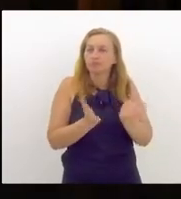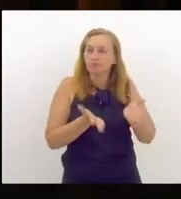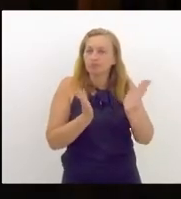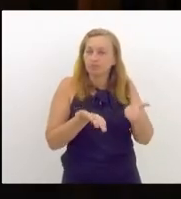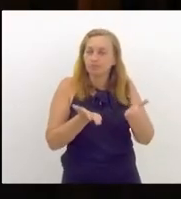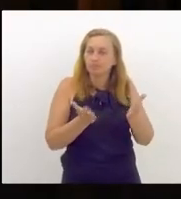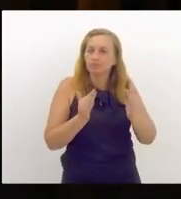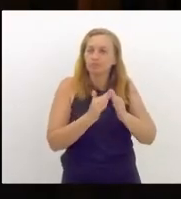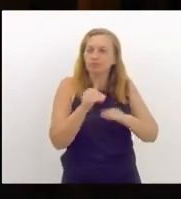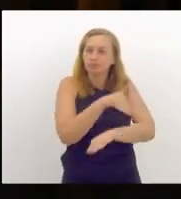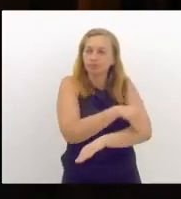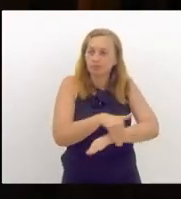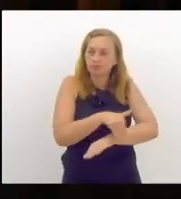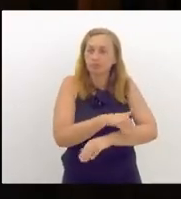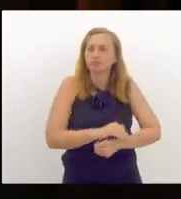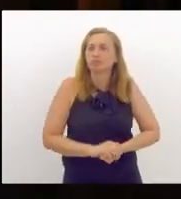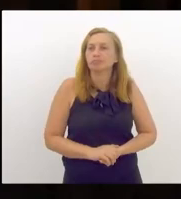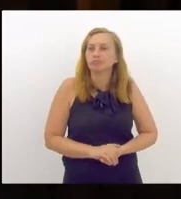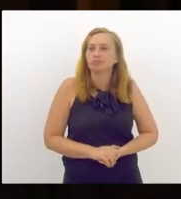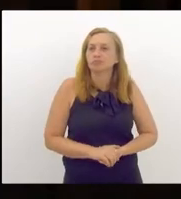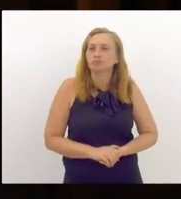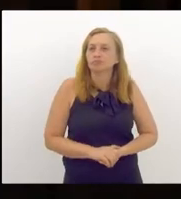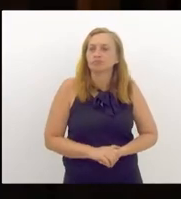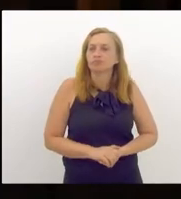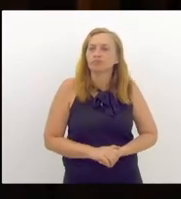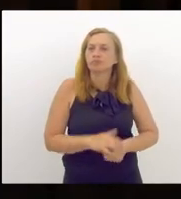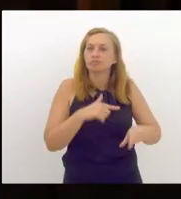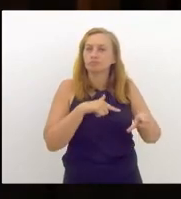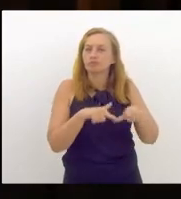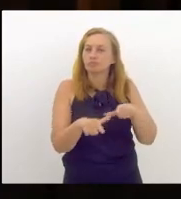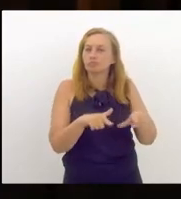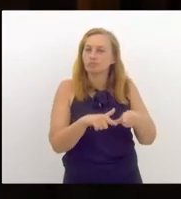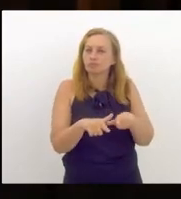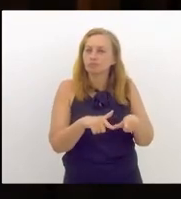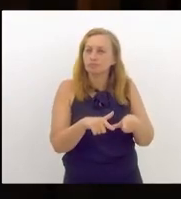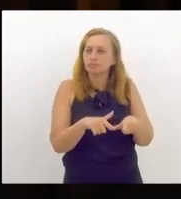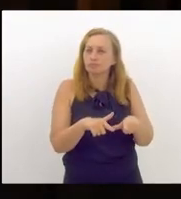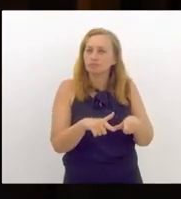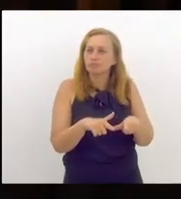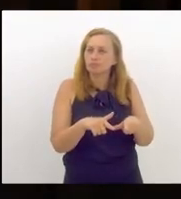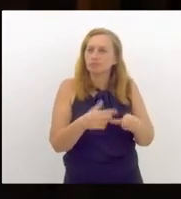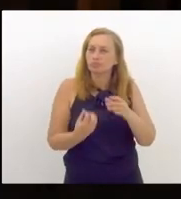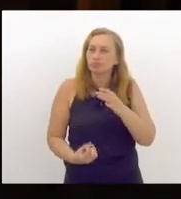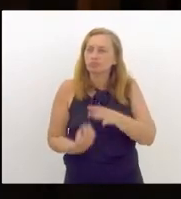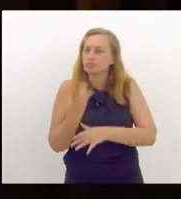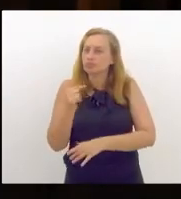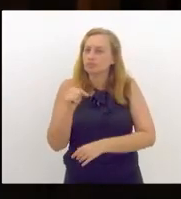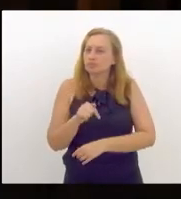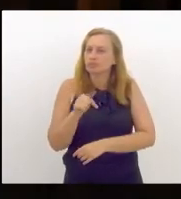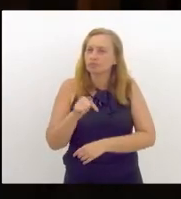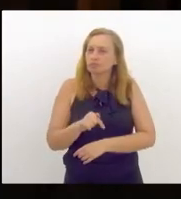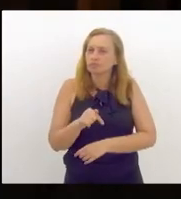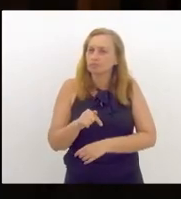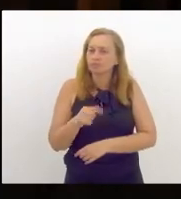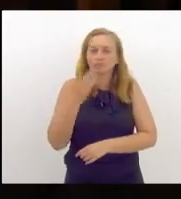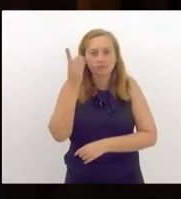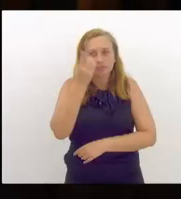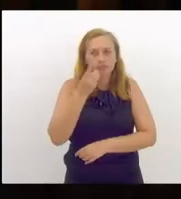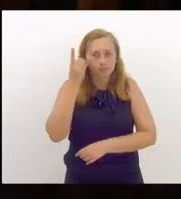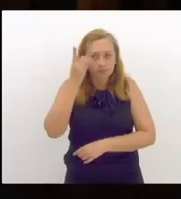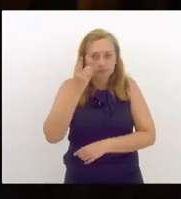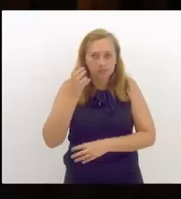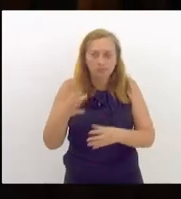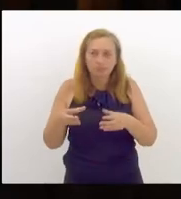mora na rua o trabalho o que foi construído aqui pela deputada